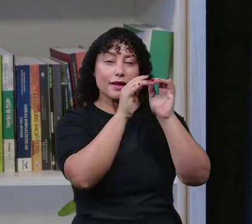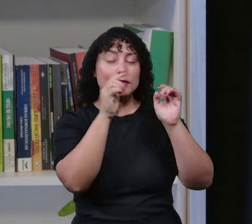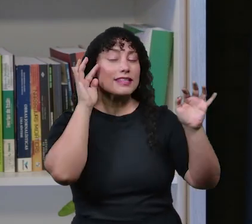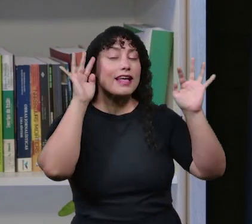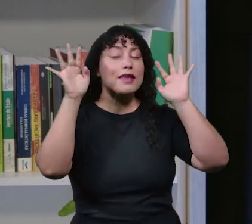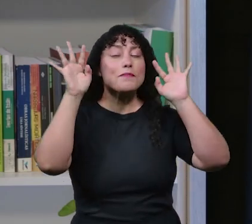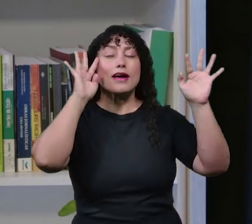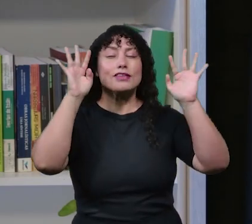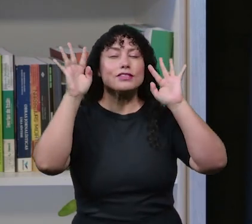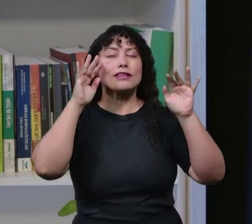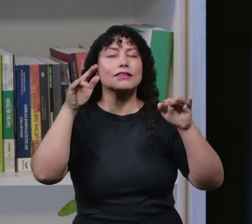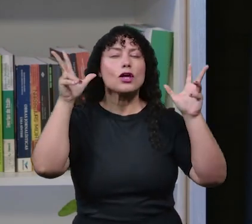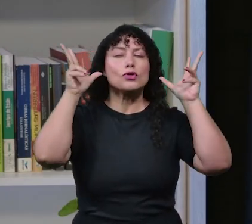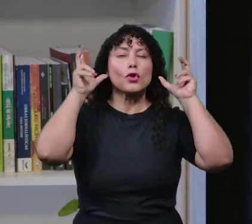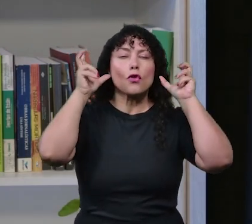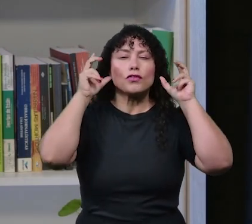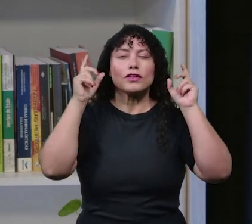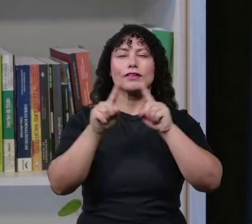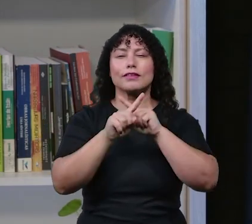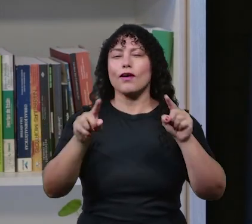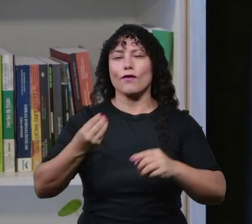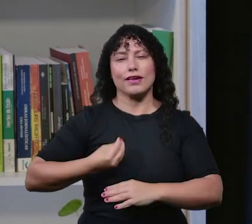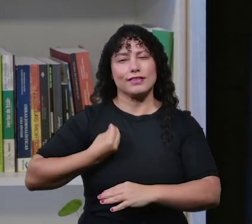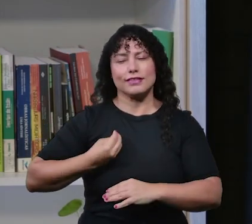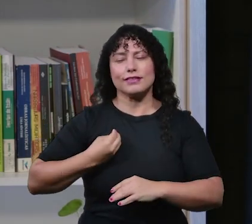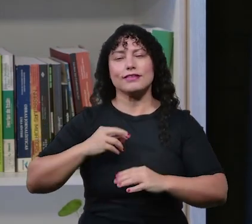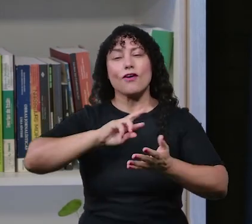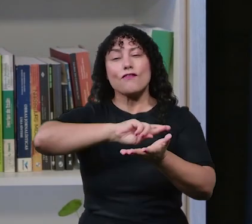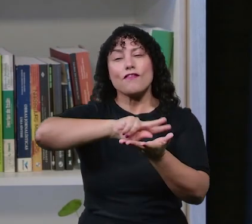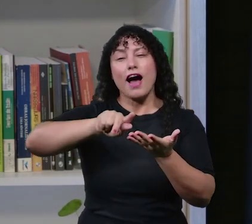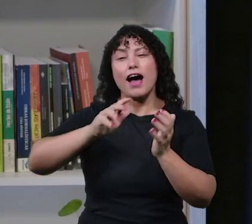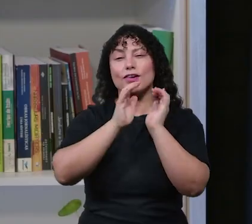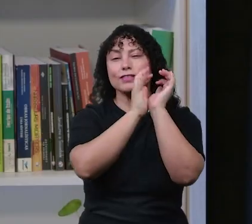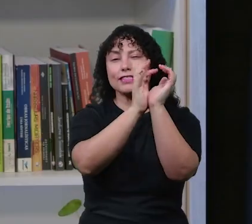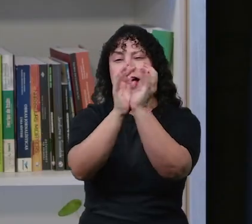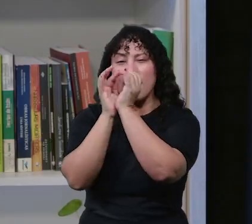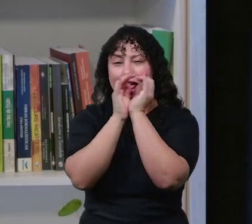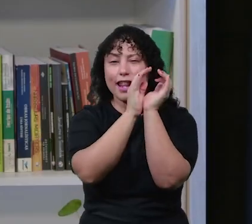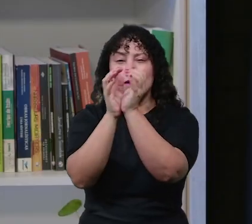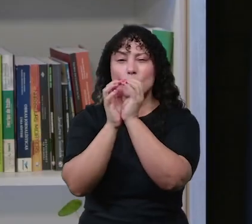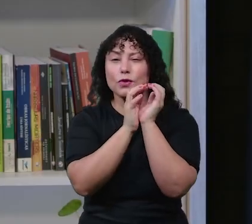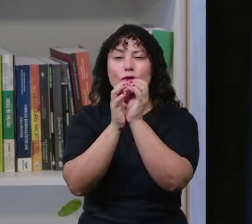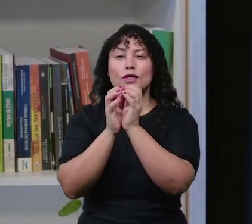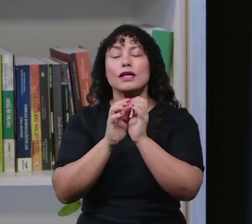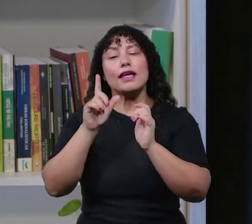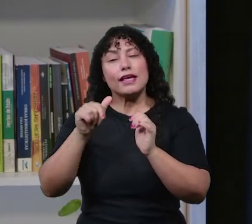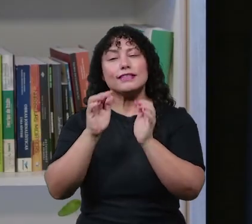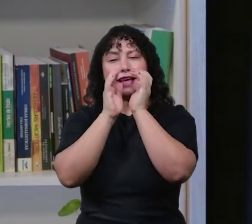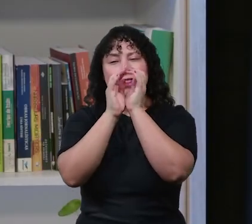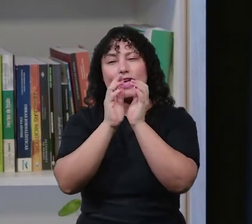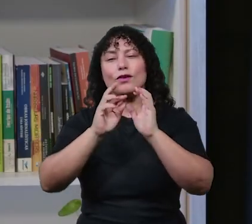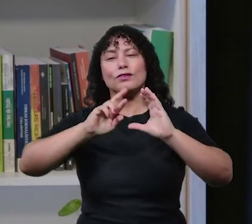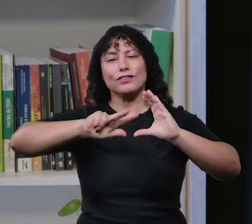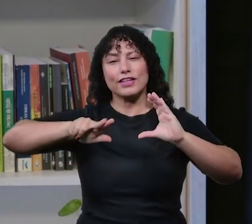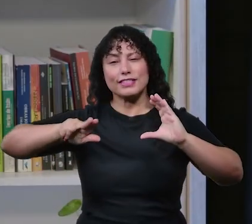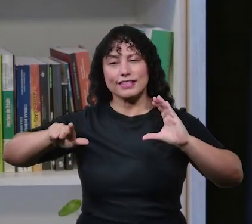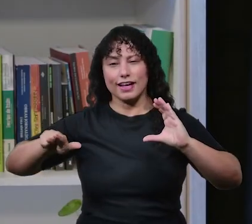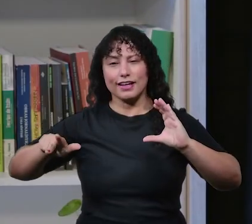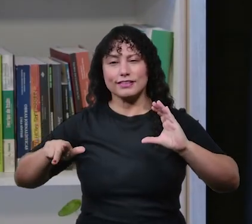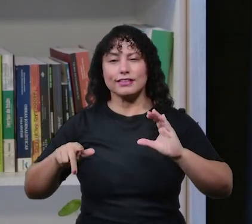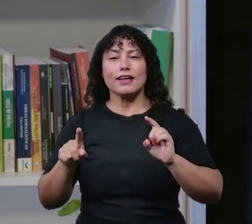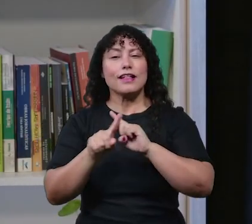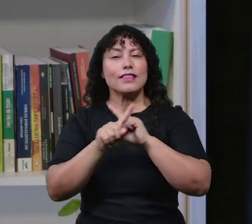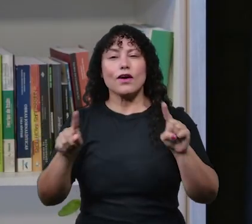cérebro que você está imaginando que esteja te ouvindo, ele não existe. O que existe são muitos outros cérebros, e é isso que a gente chama de neurodiversidade.